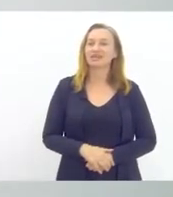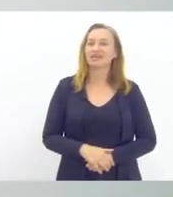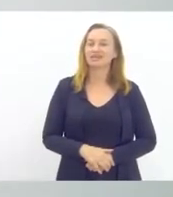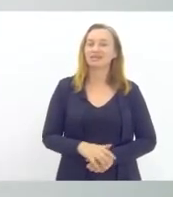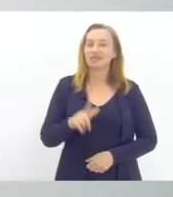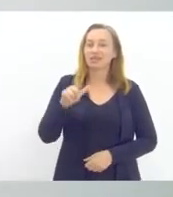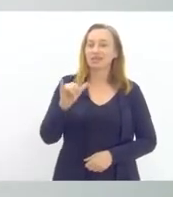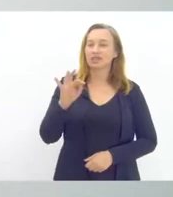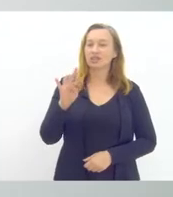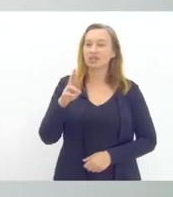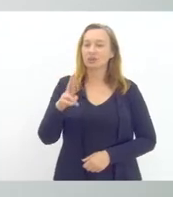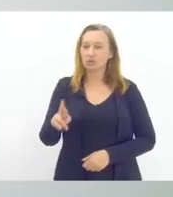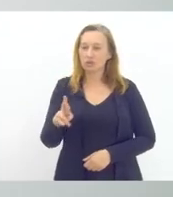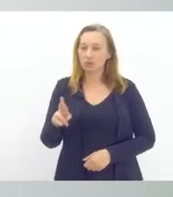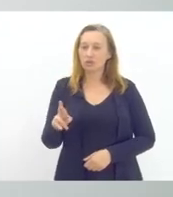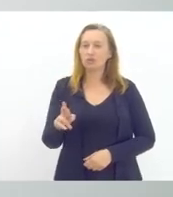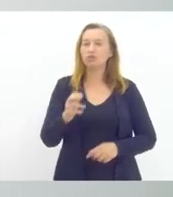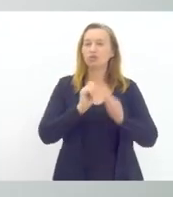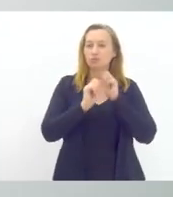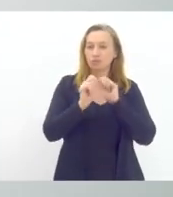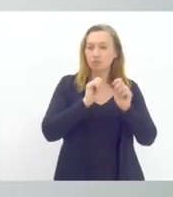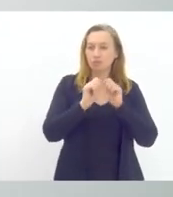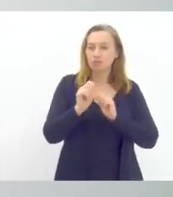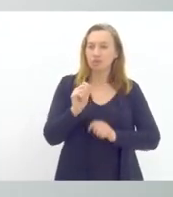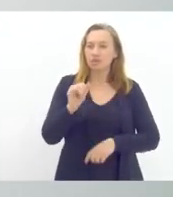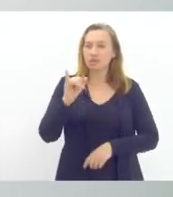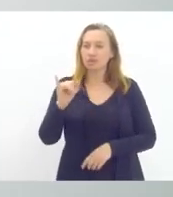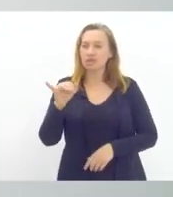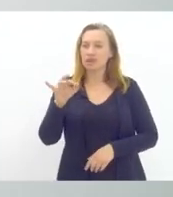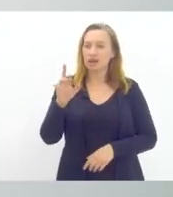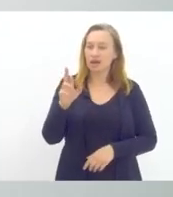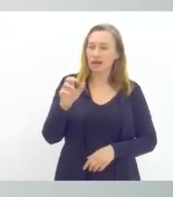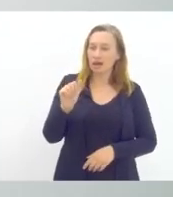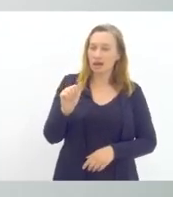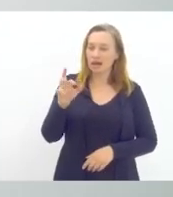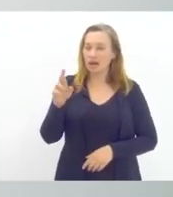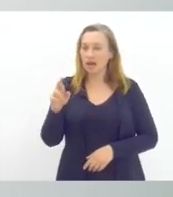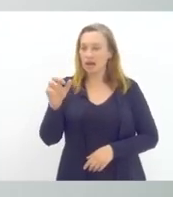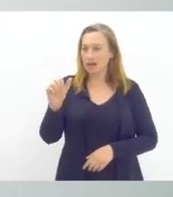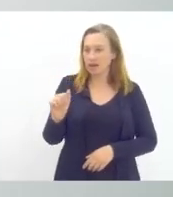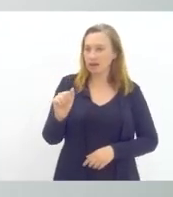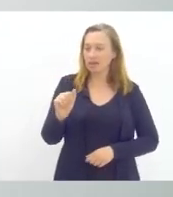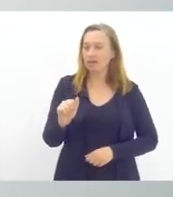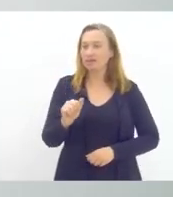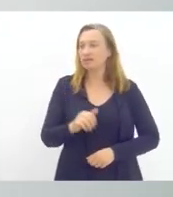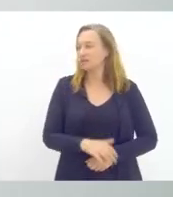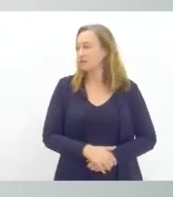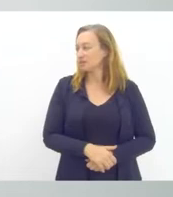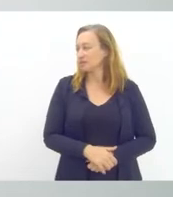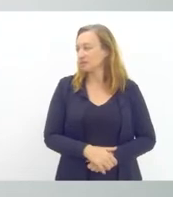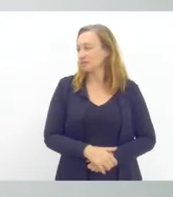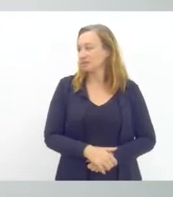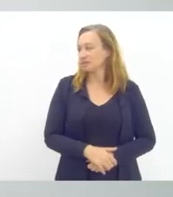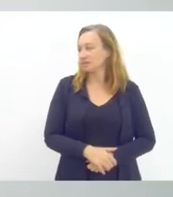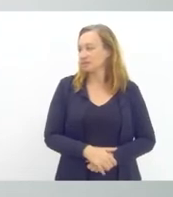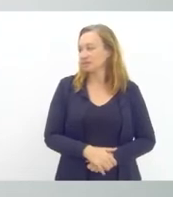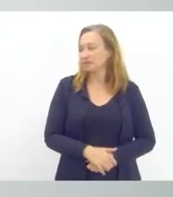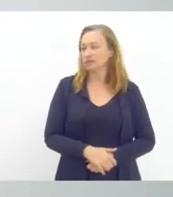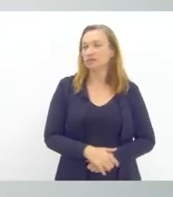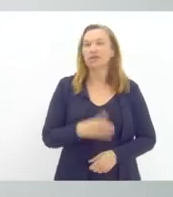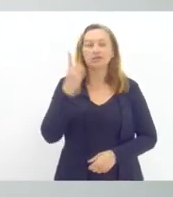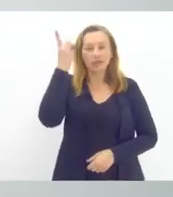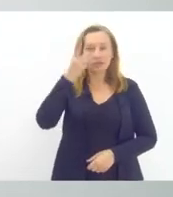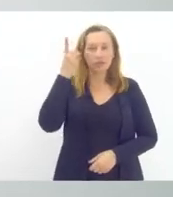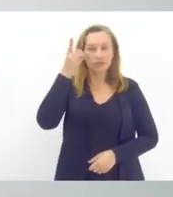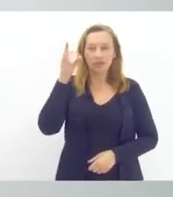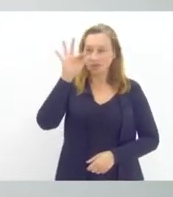lindinor Laranjeira jornalista e aqui em relação institucionais aqui neste ato com o deputado